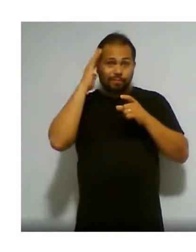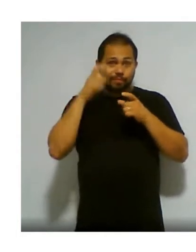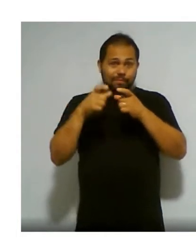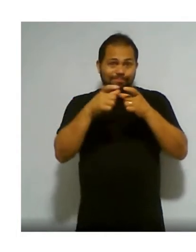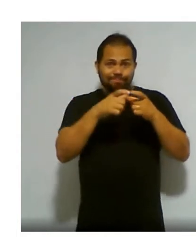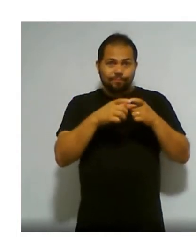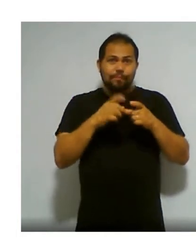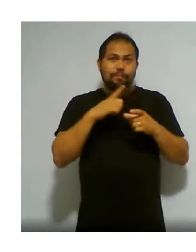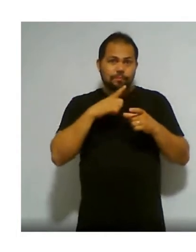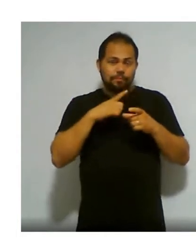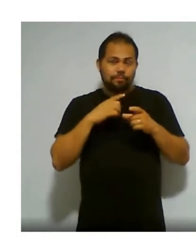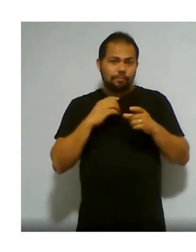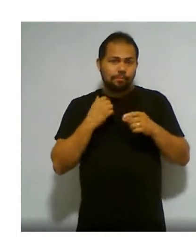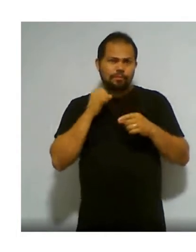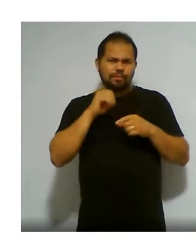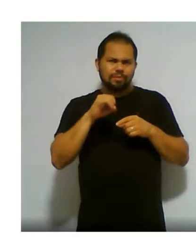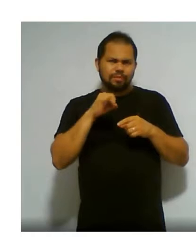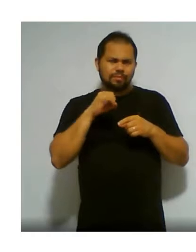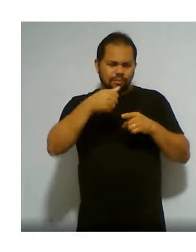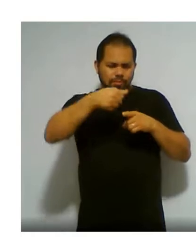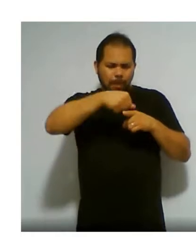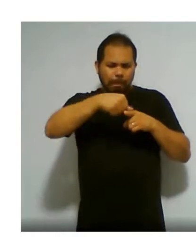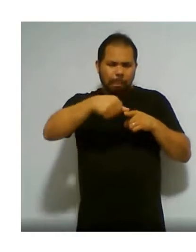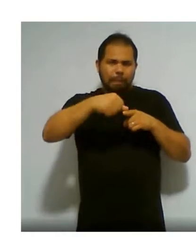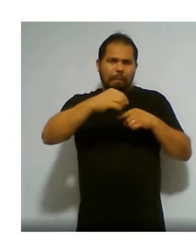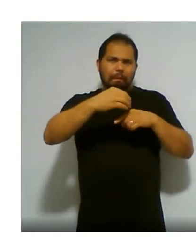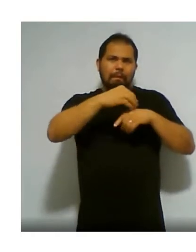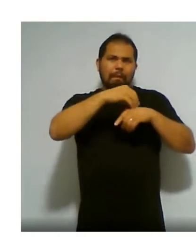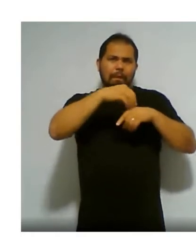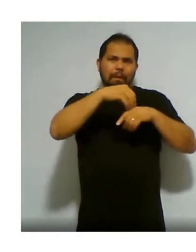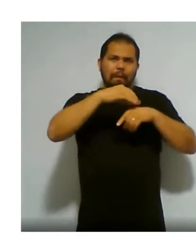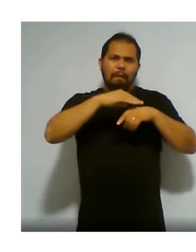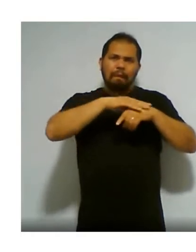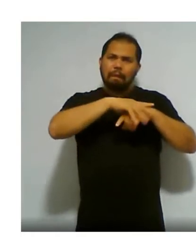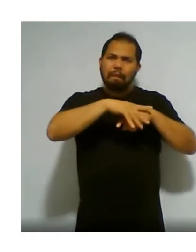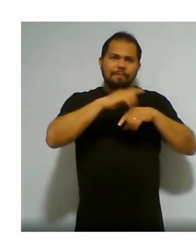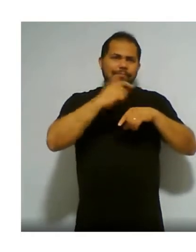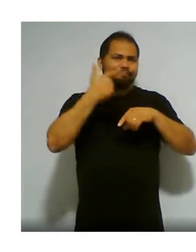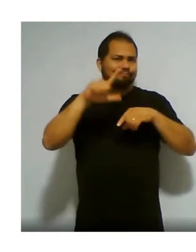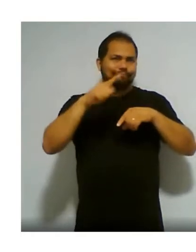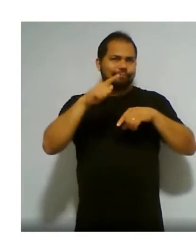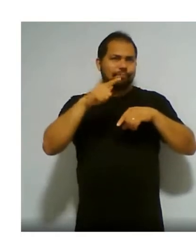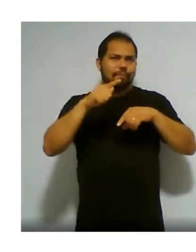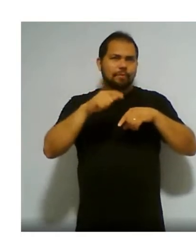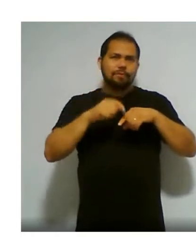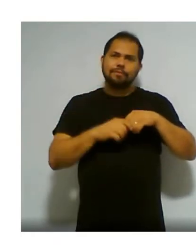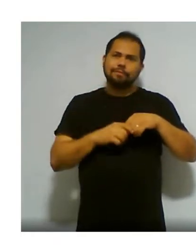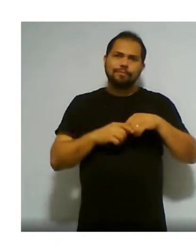térmica e ela só fica aqui nessa região, você não está fazendo um bom serviço. Né?